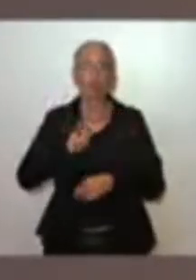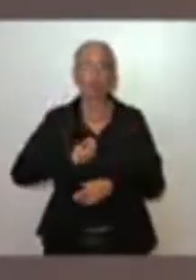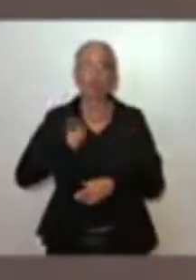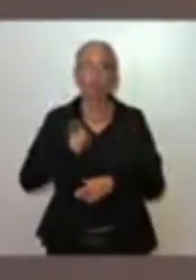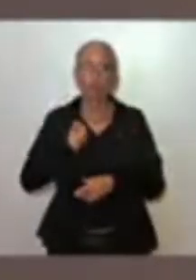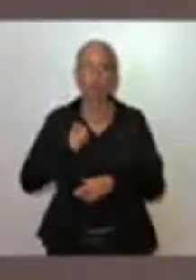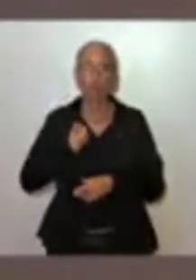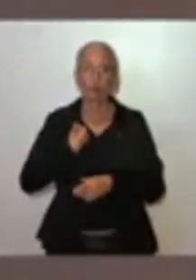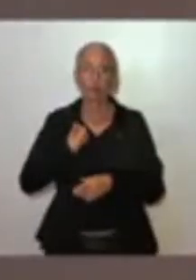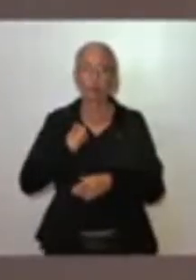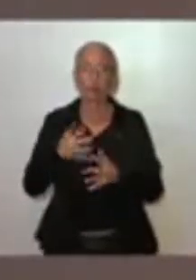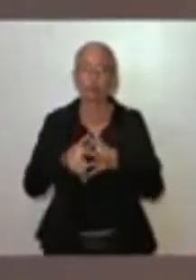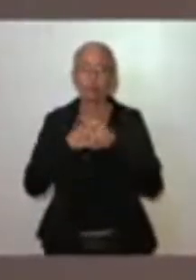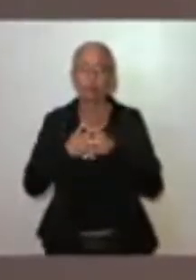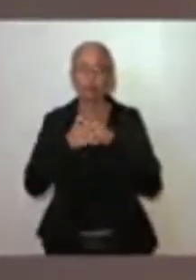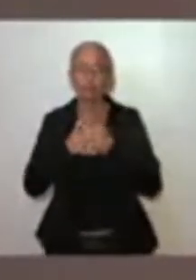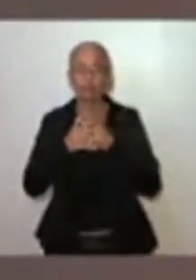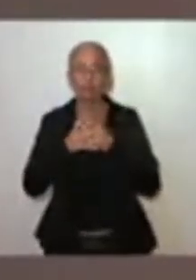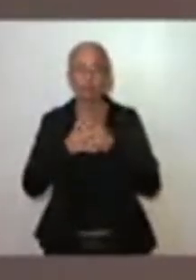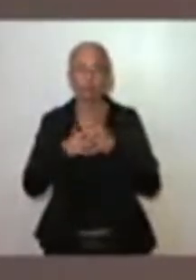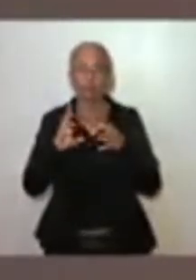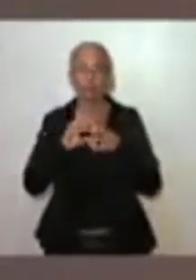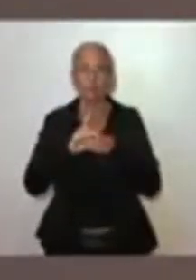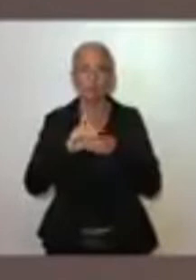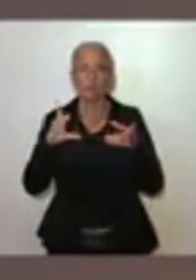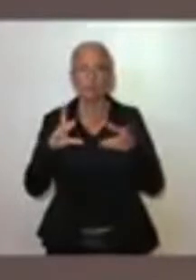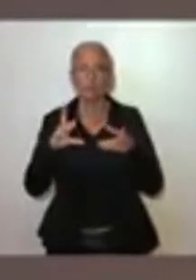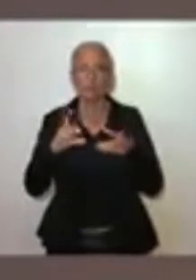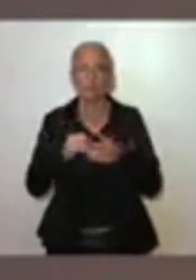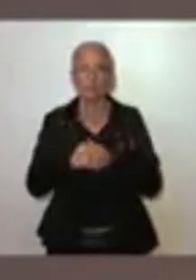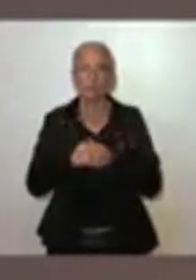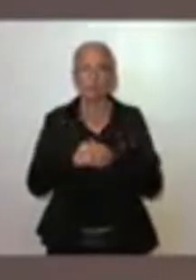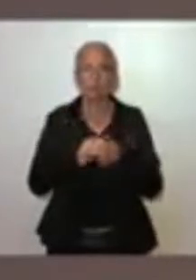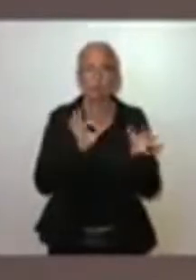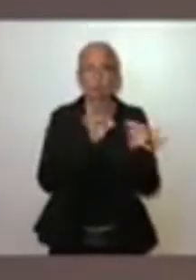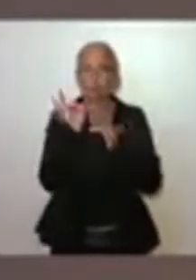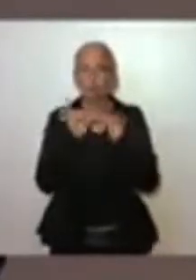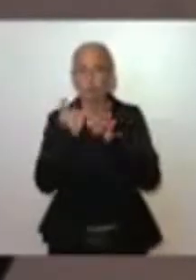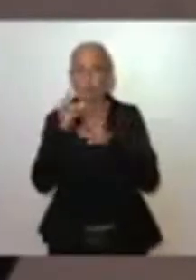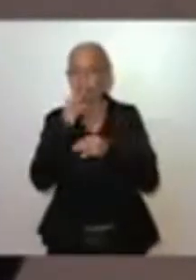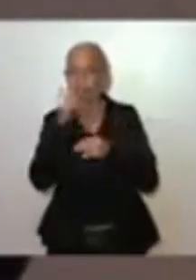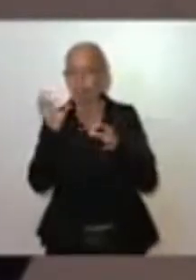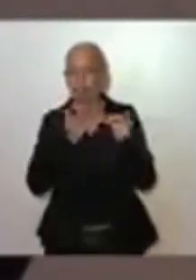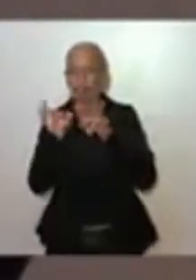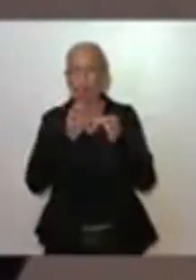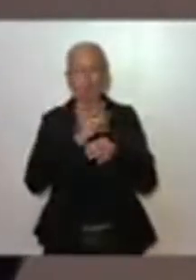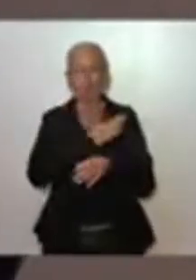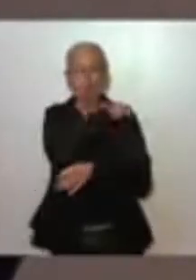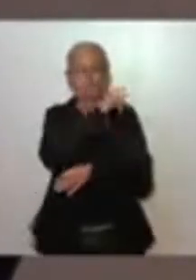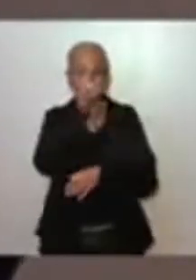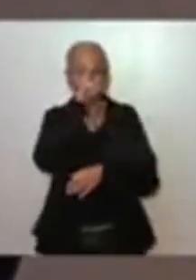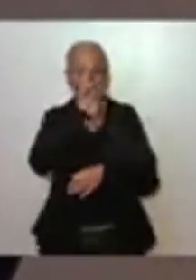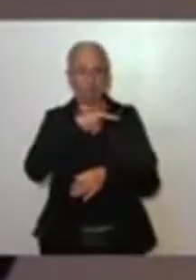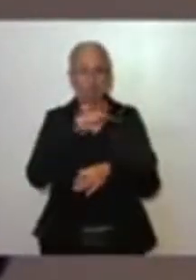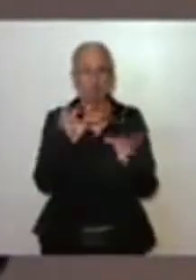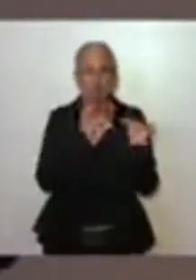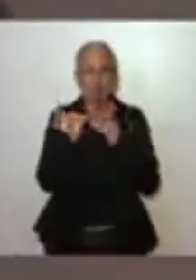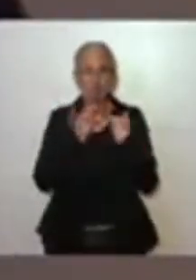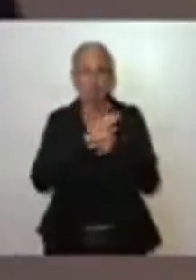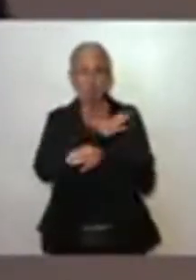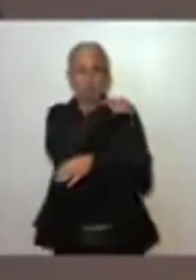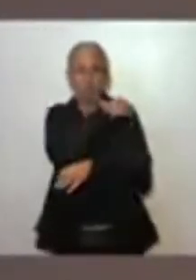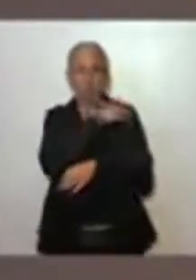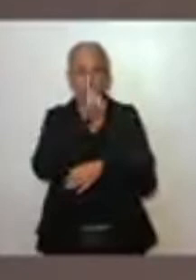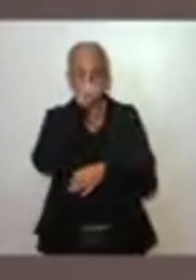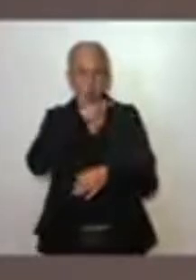na confusa democracia e na aparentemente ordeira ditadura Porteira pelo